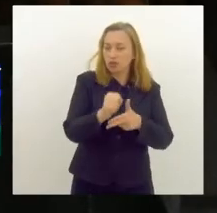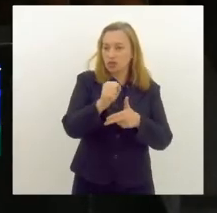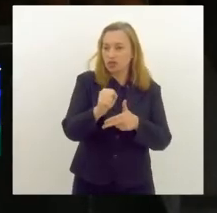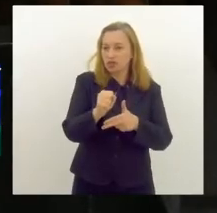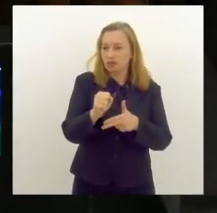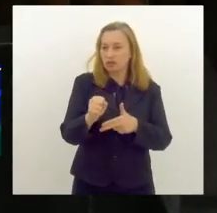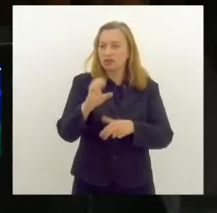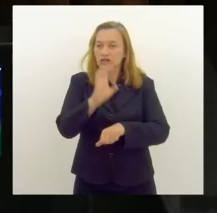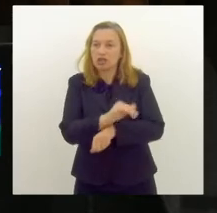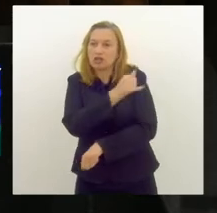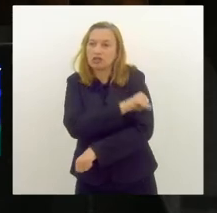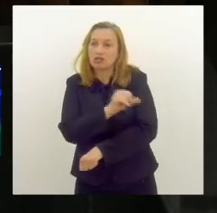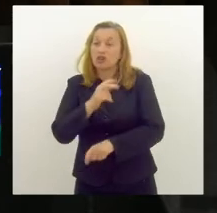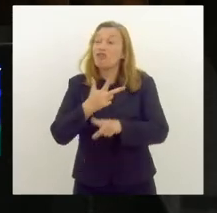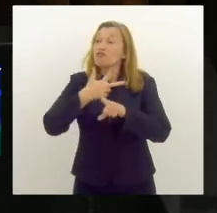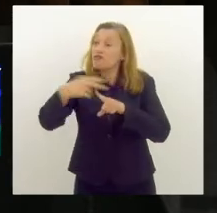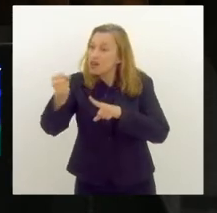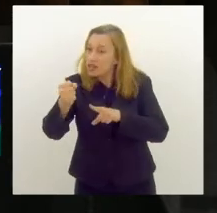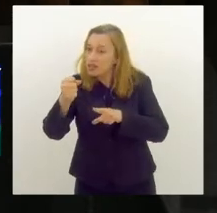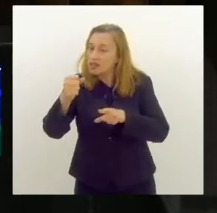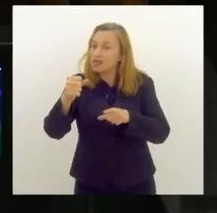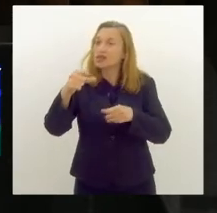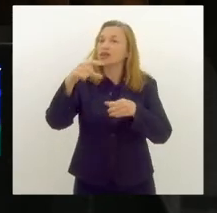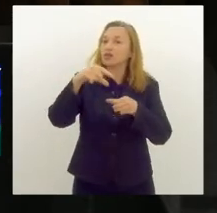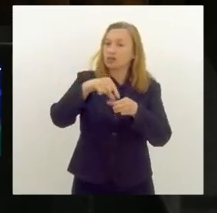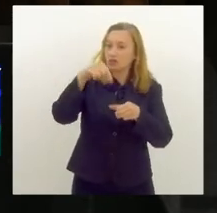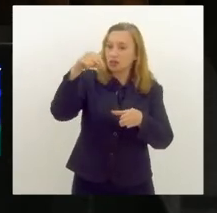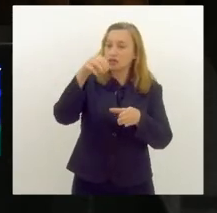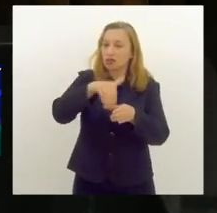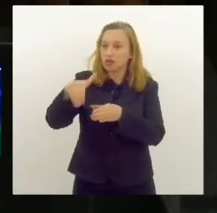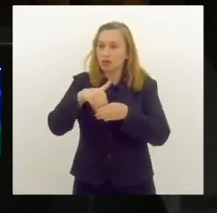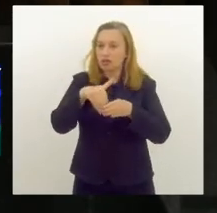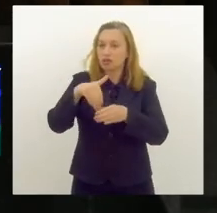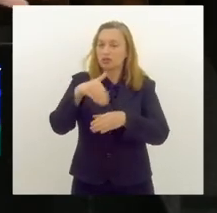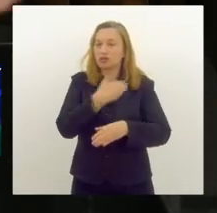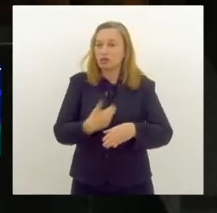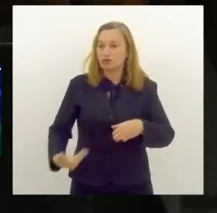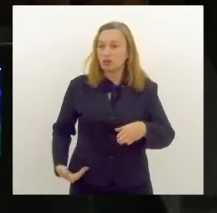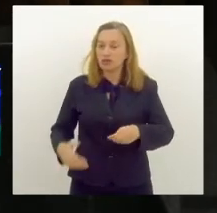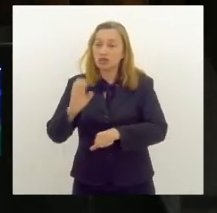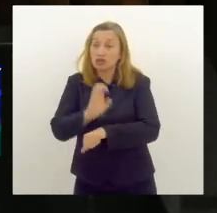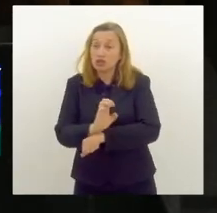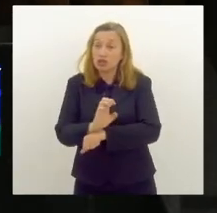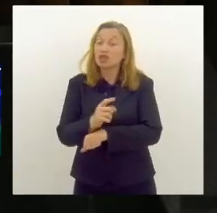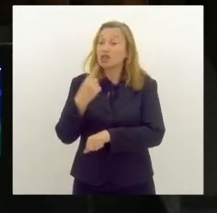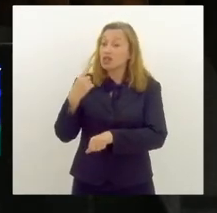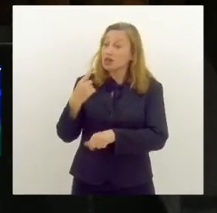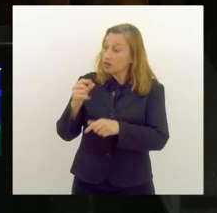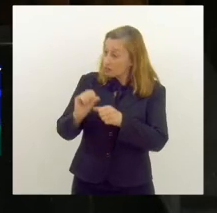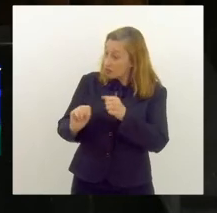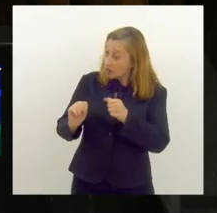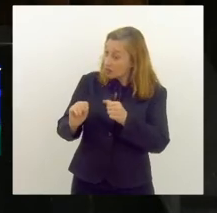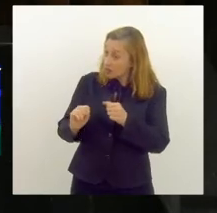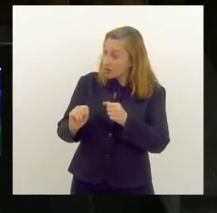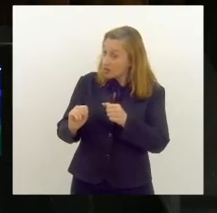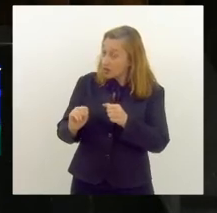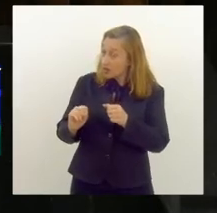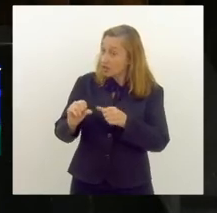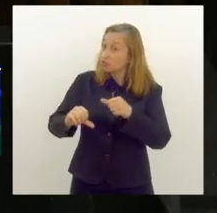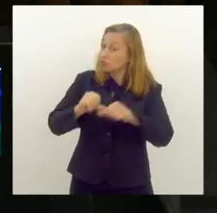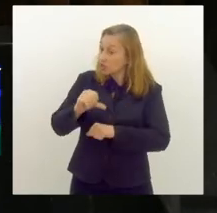Janeiro, vença a eleição de governador do Estado e promova as mudanças que Vossa Excelência acha que deve.